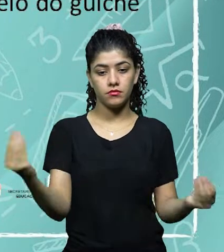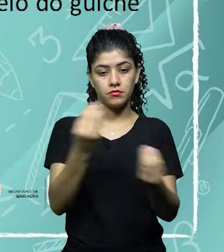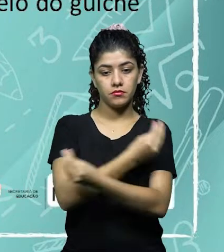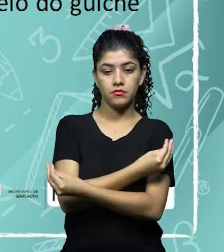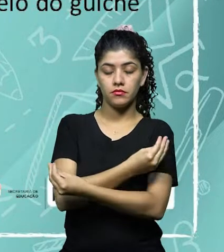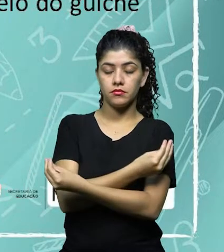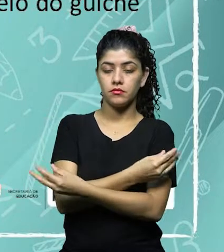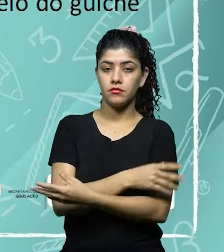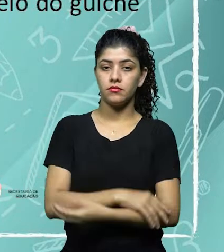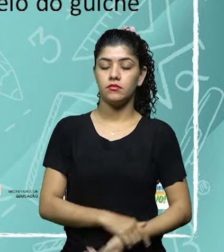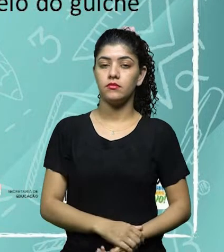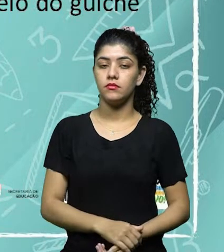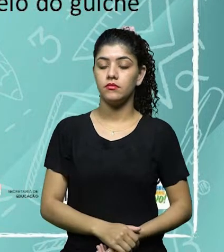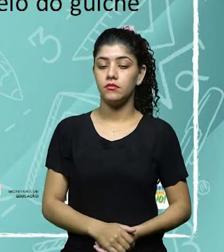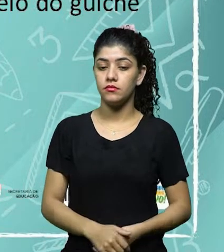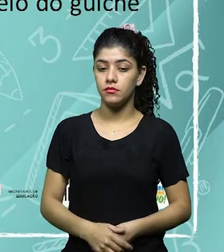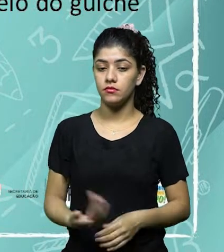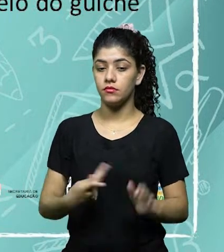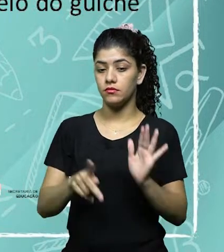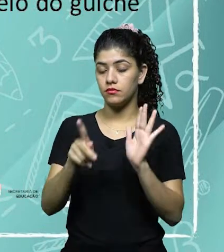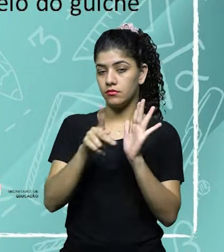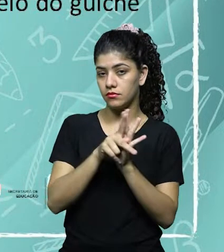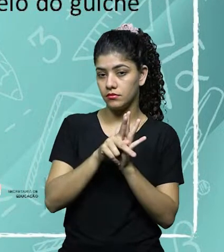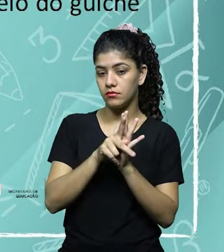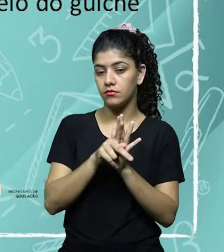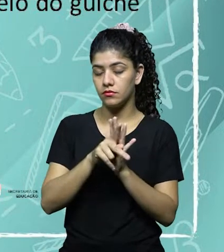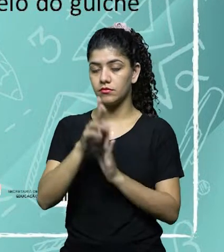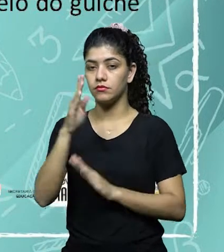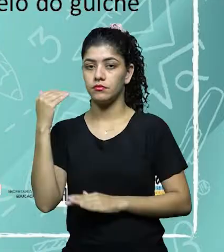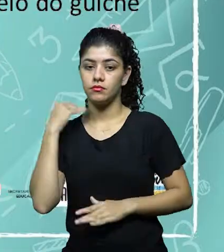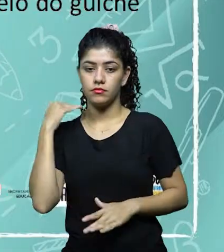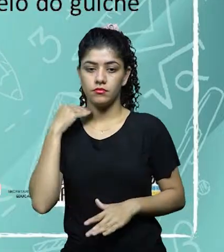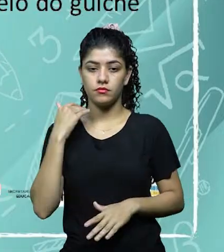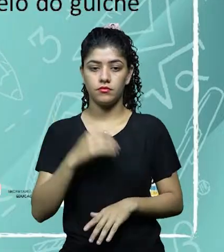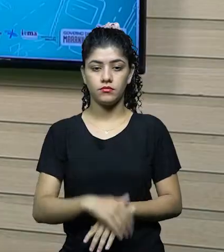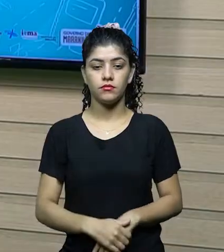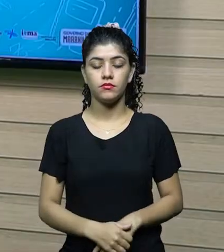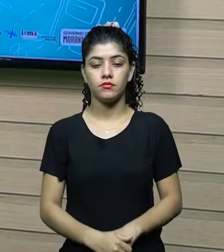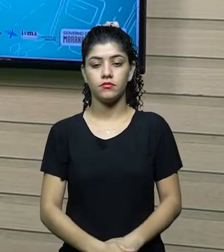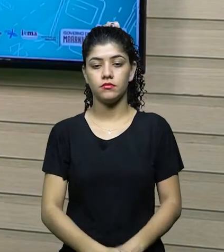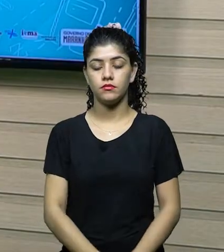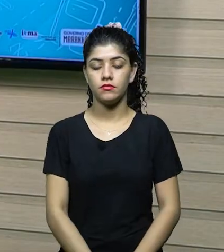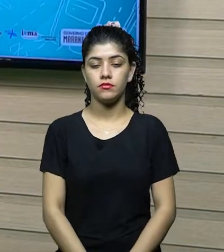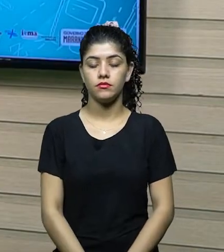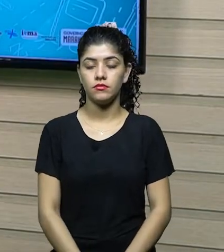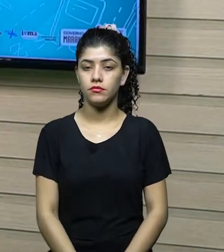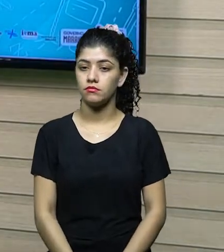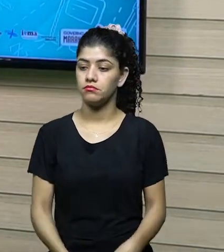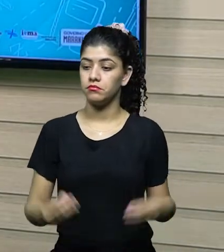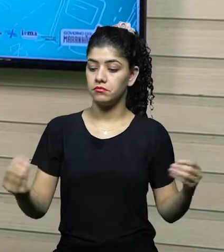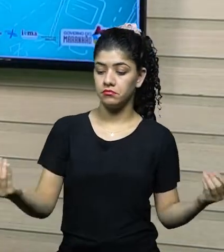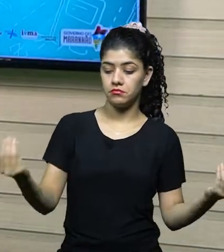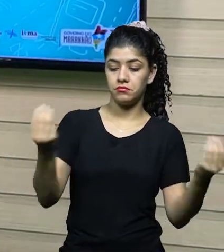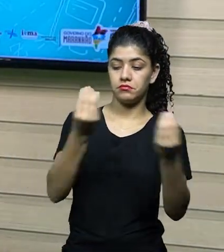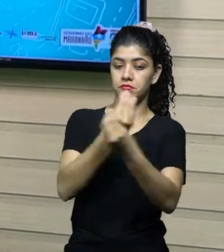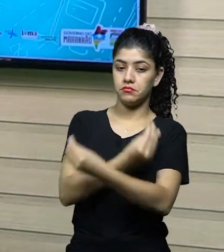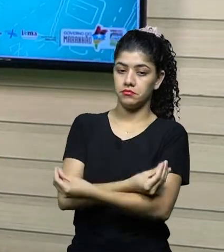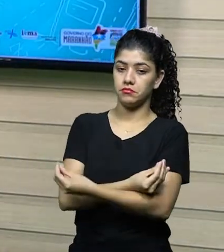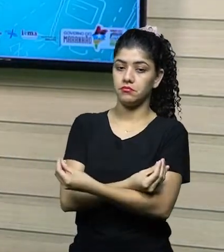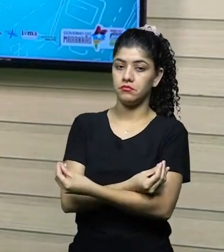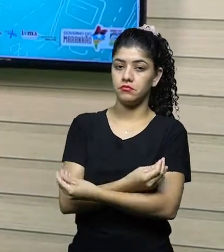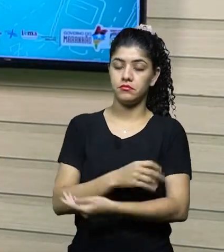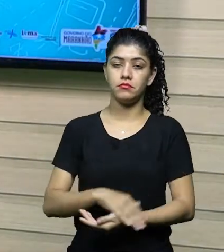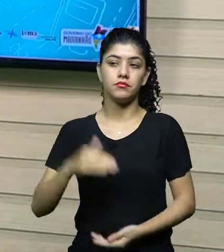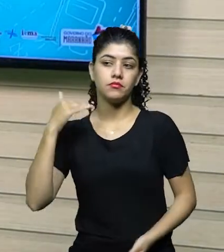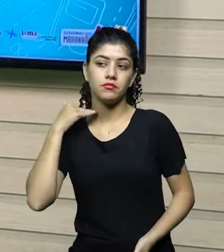de recursos entre contas na própria instituição. Então, se você vai fazer uma transferência de Banco do